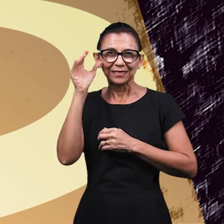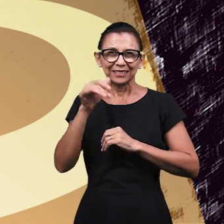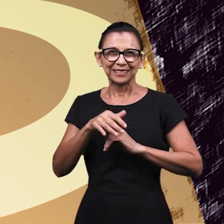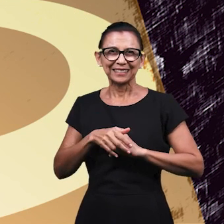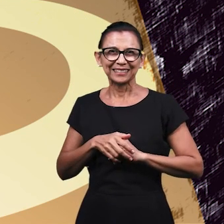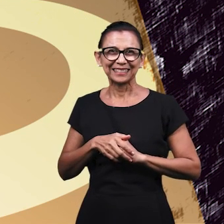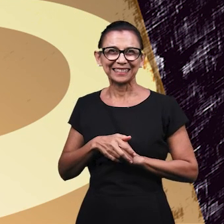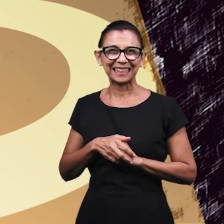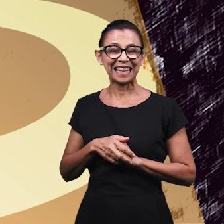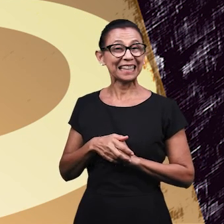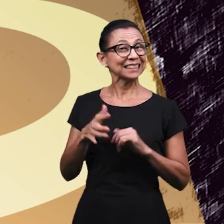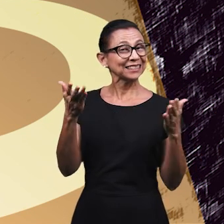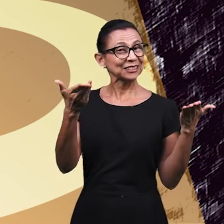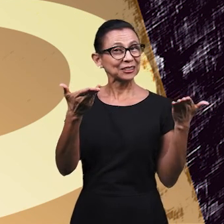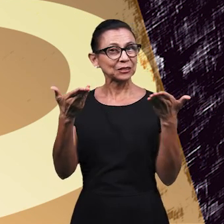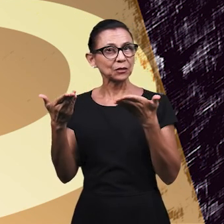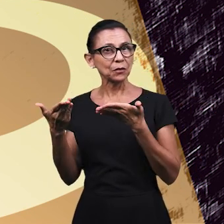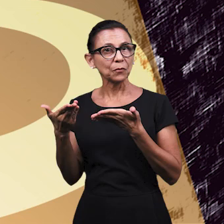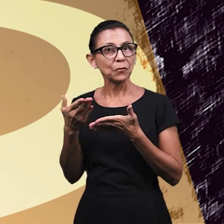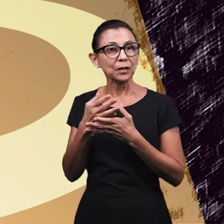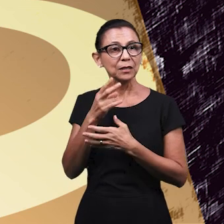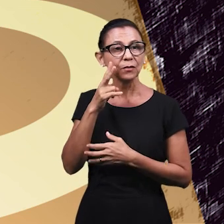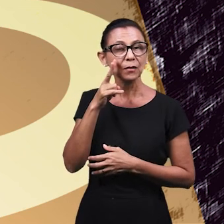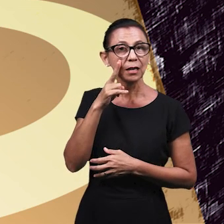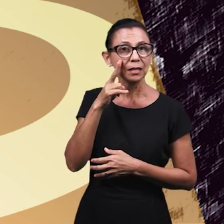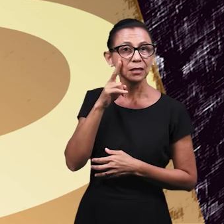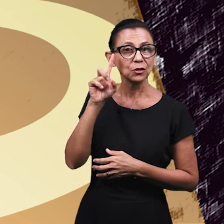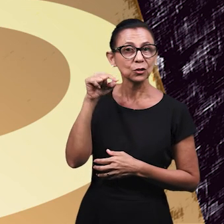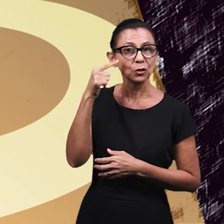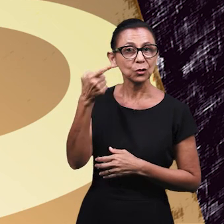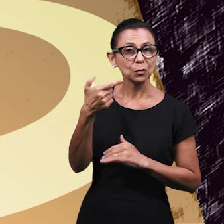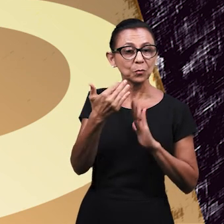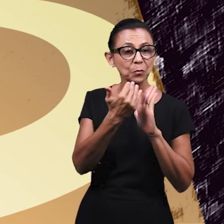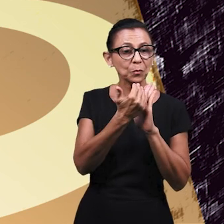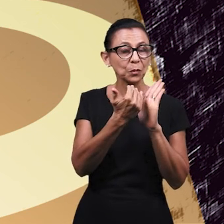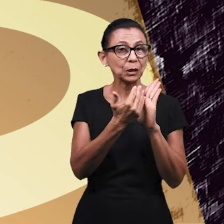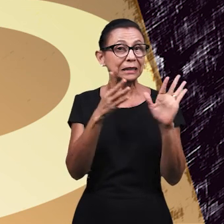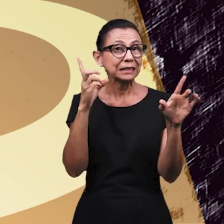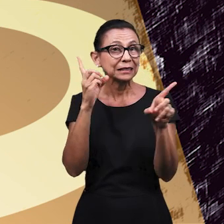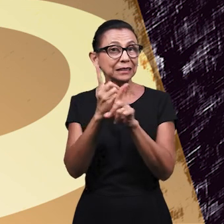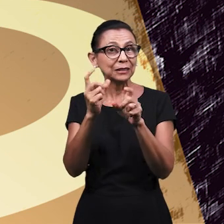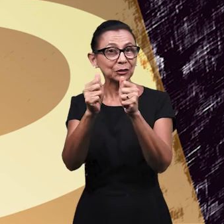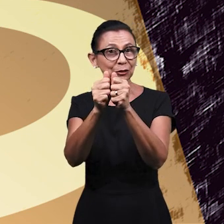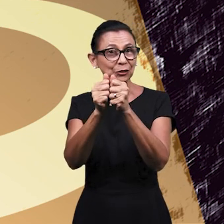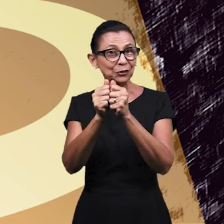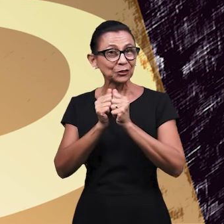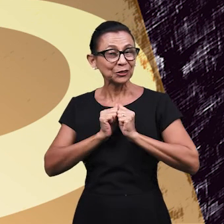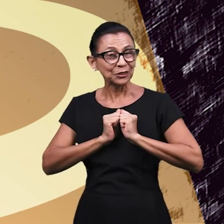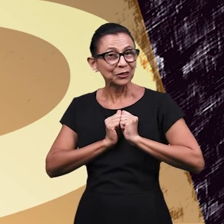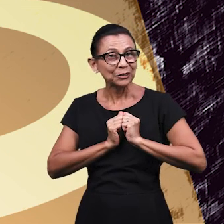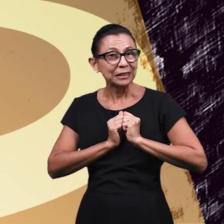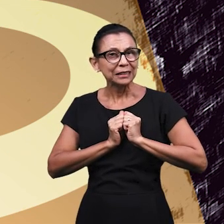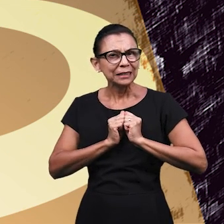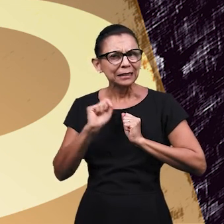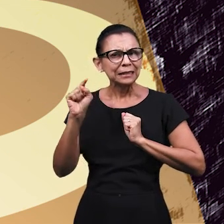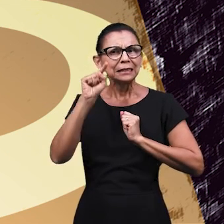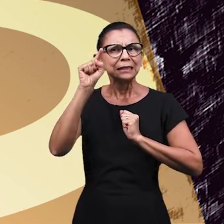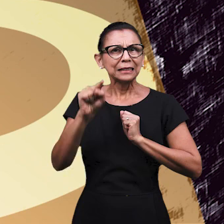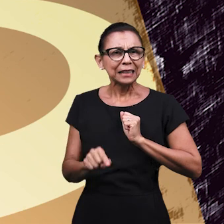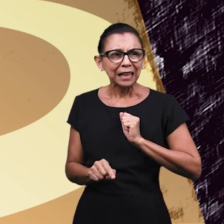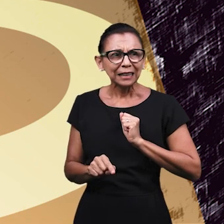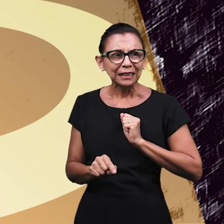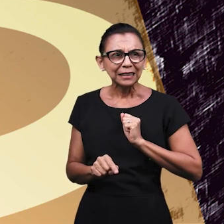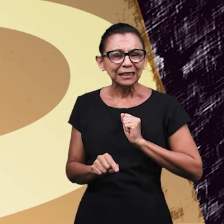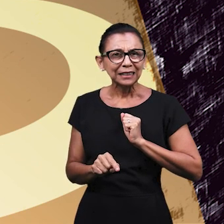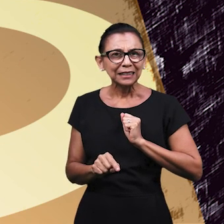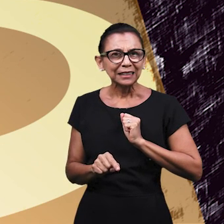você, também ficou curioso? Então eu te convido a assistir o nosso próximo episódio e descobrir junto comigo